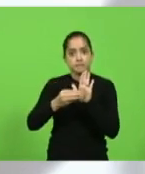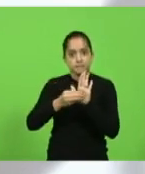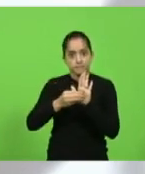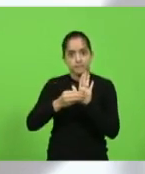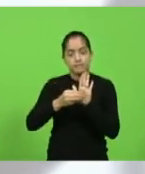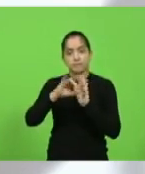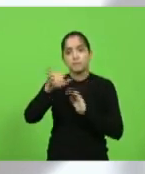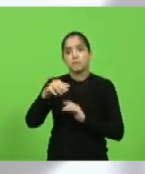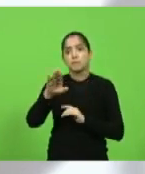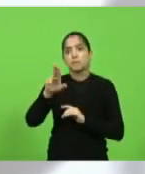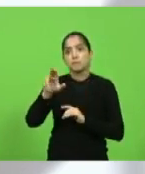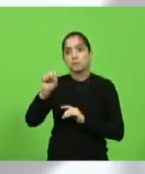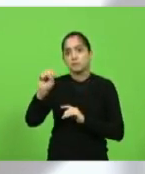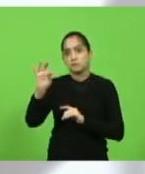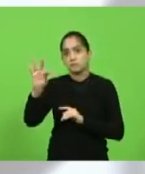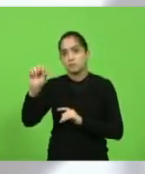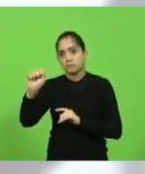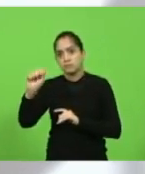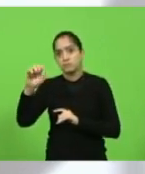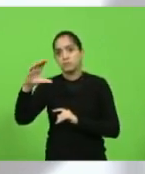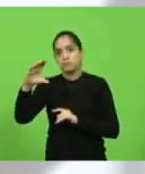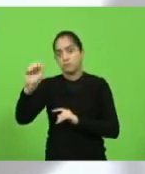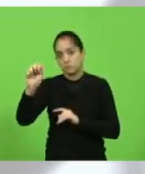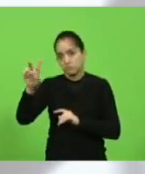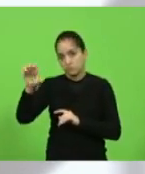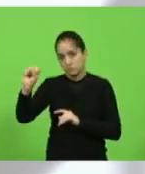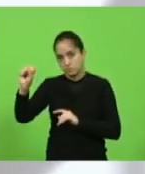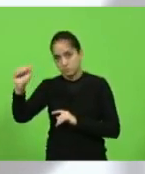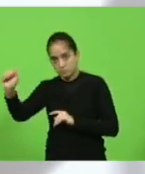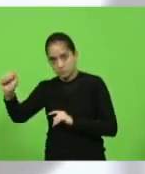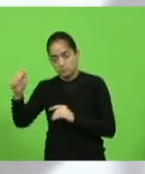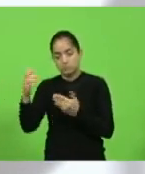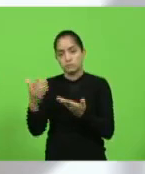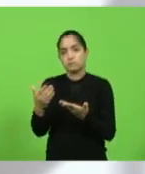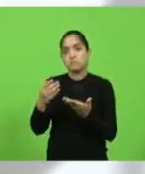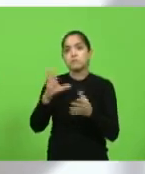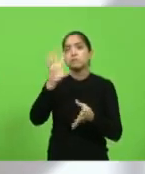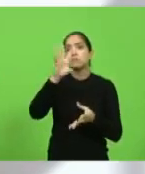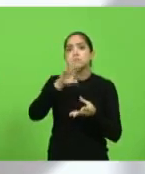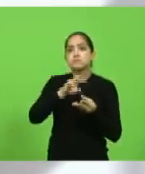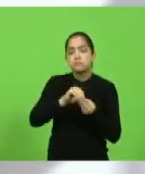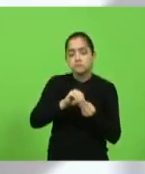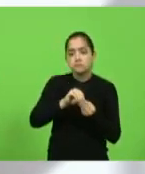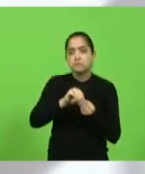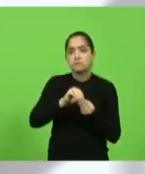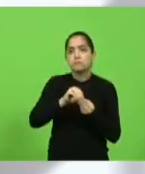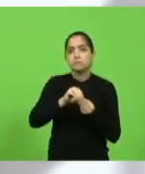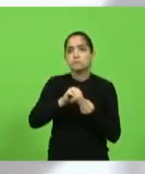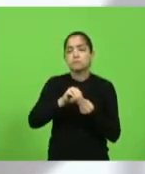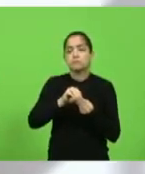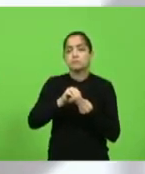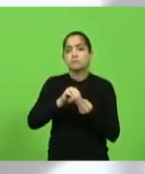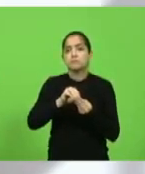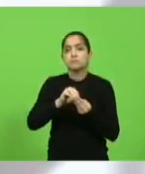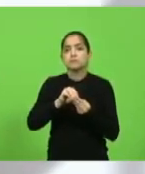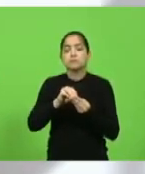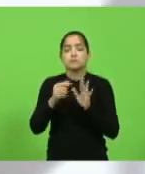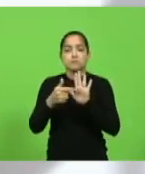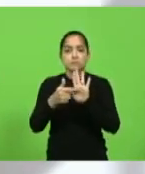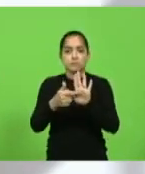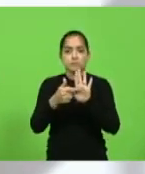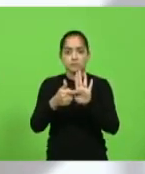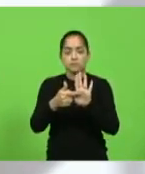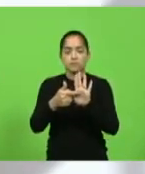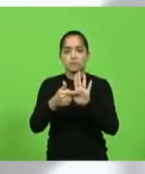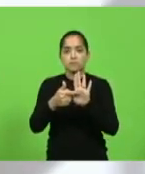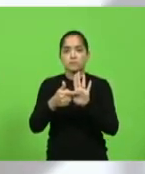causa. Nada mais do que isso. E ele conclui, ele faz o fecho do que ele abriu,